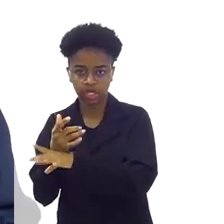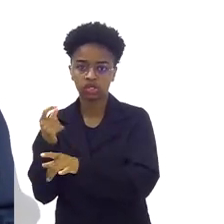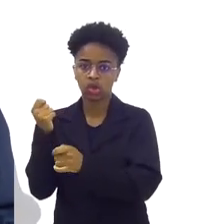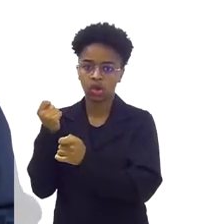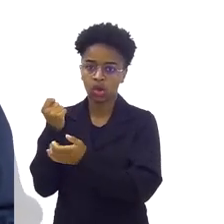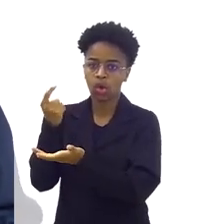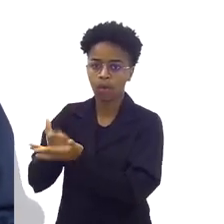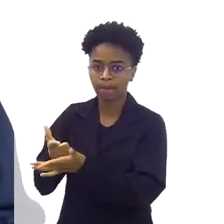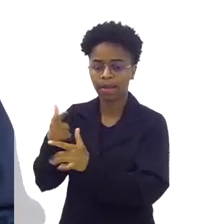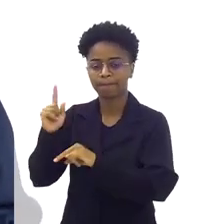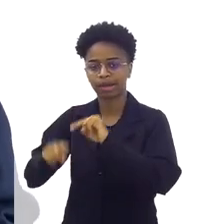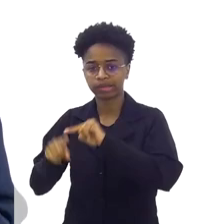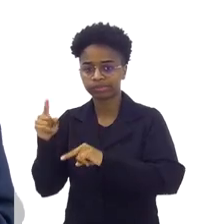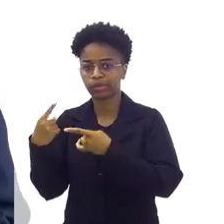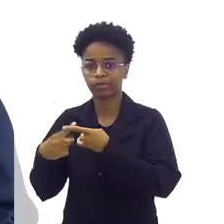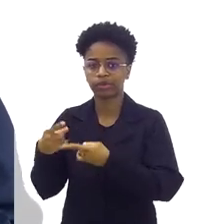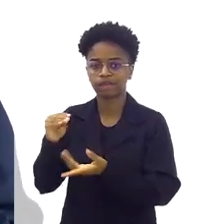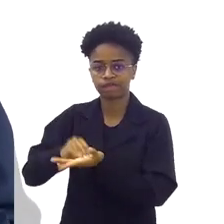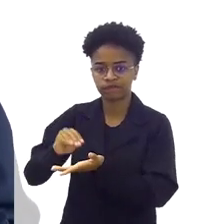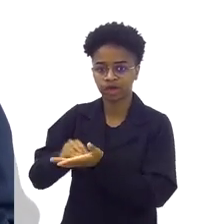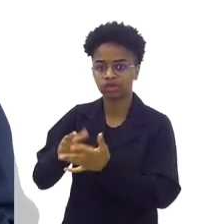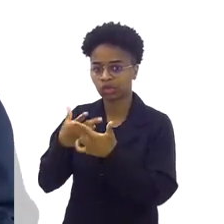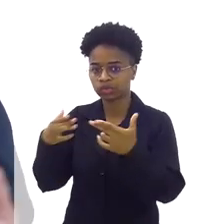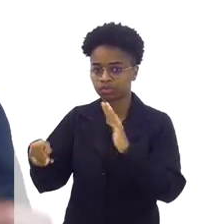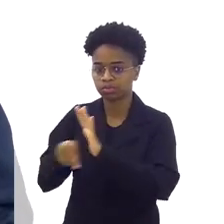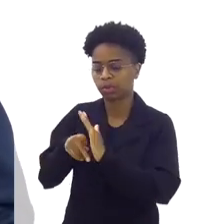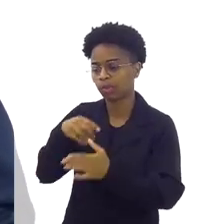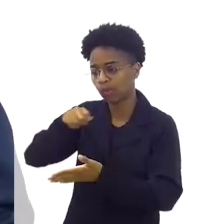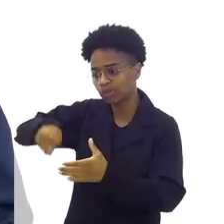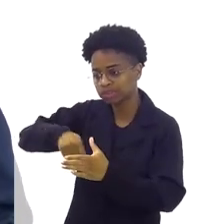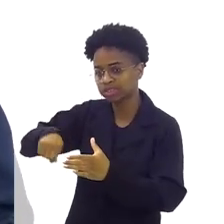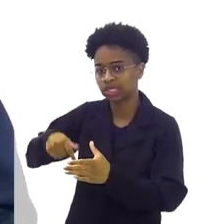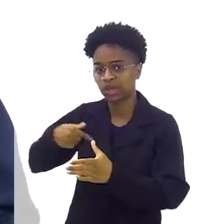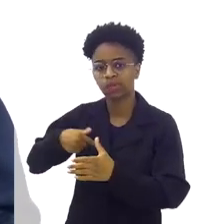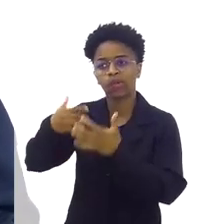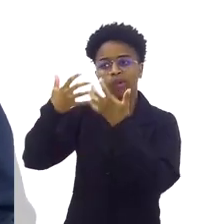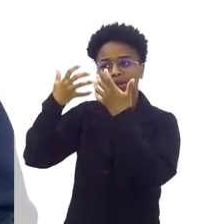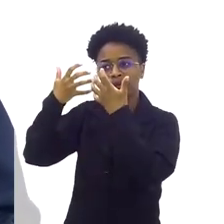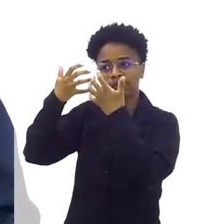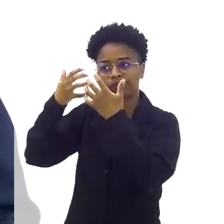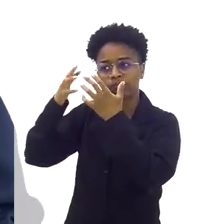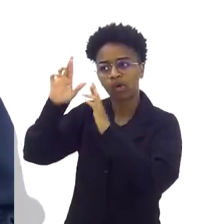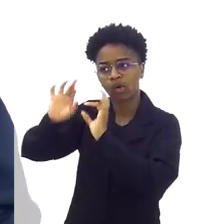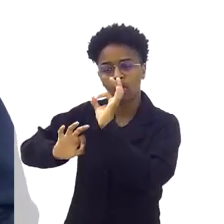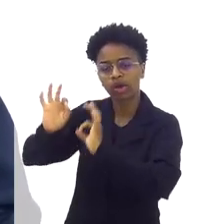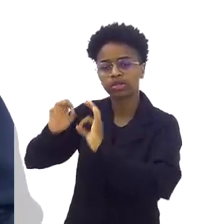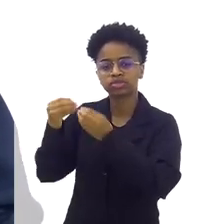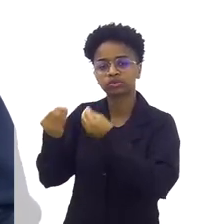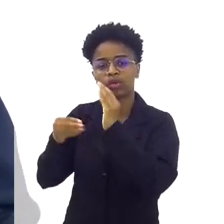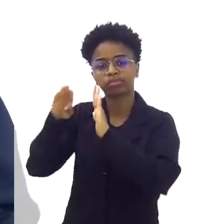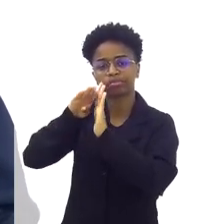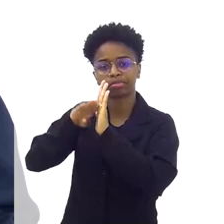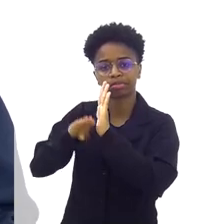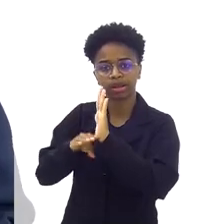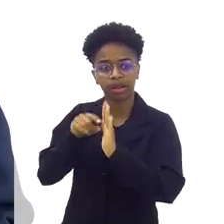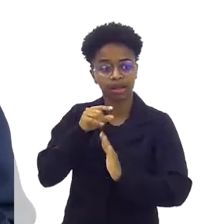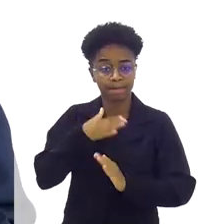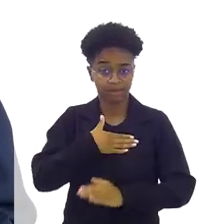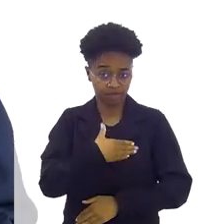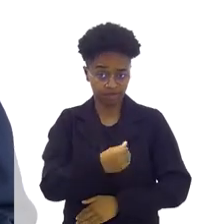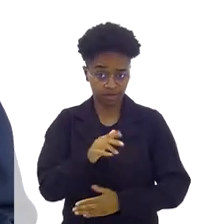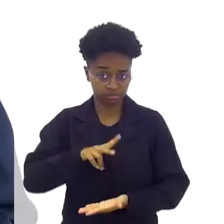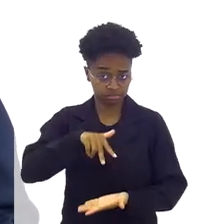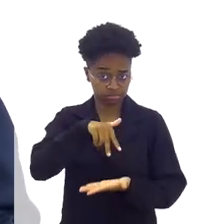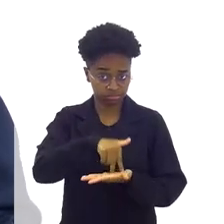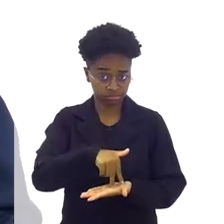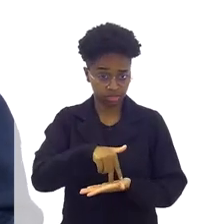na cidade comprar porque eu ainda não tenho aqui o conjunto de cozinha e não sei o quê. E na minha cabeça estava como eu vou fazer para comer com o personagem.